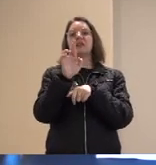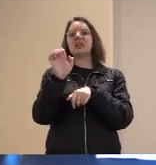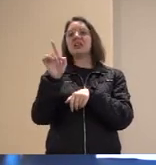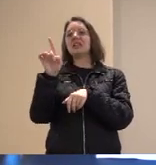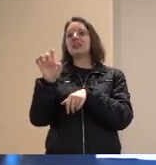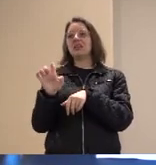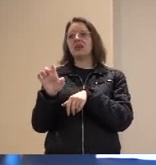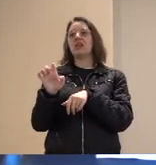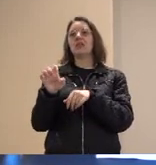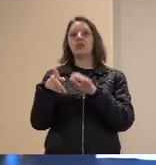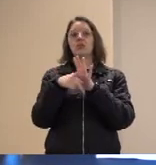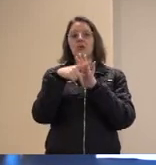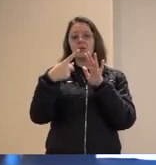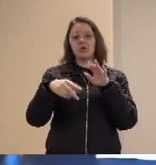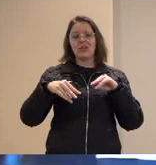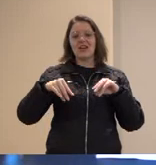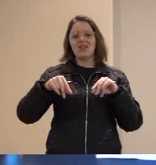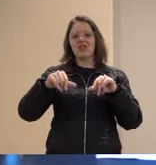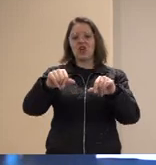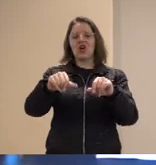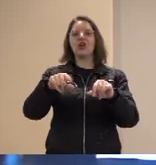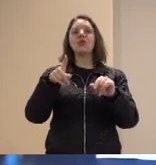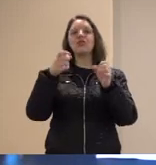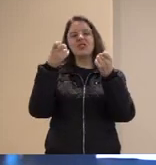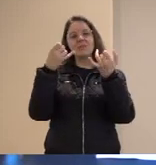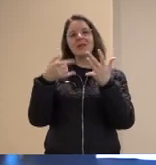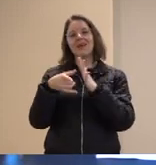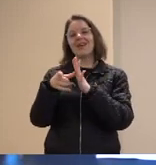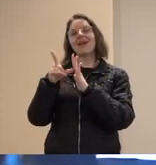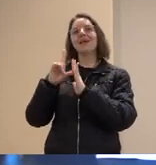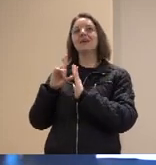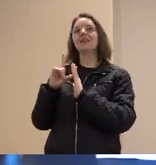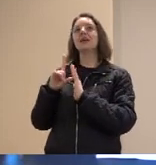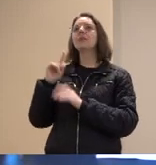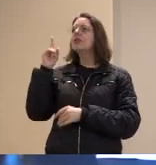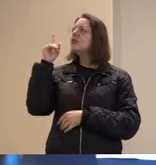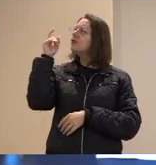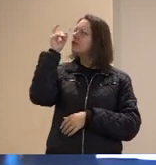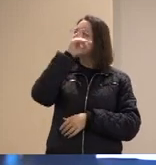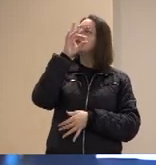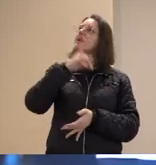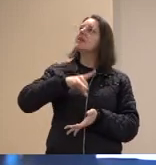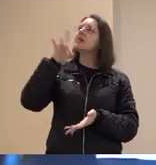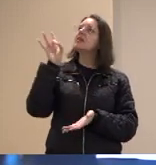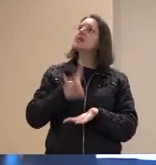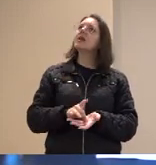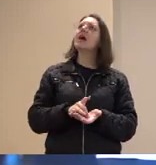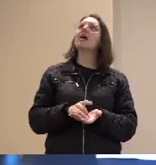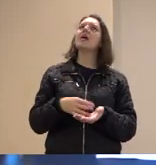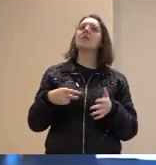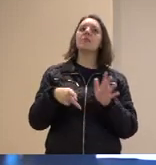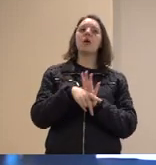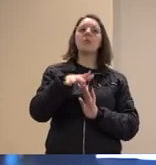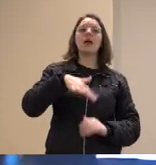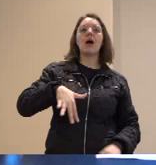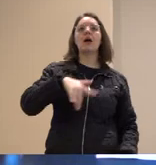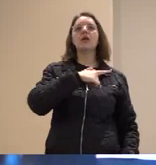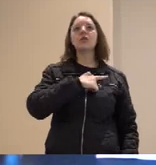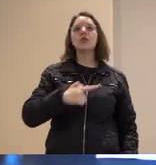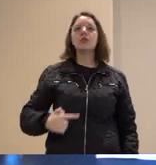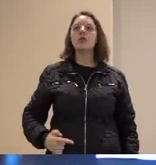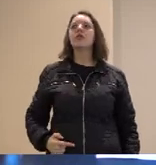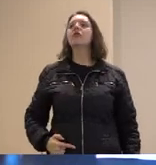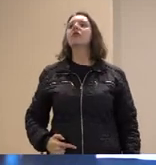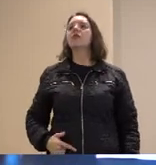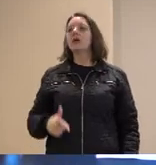território. E aí, aquilo que eu já falei no início, quanto é difícil para os serviços governamentais